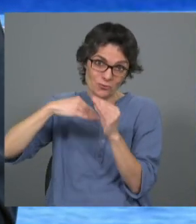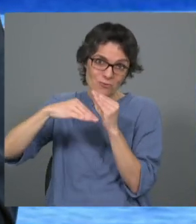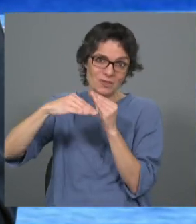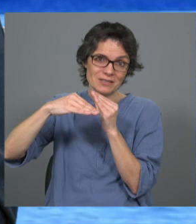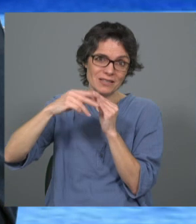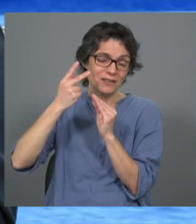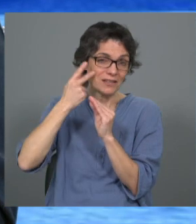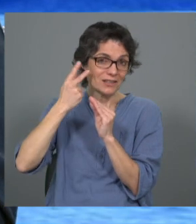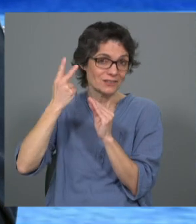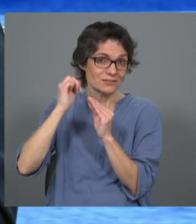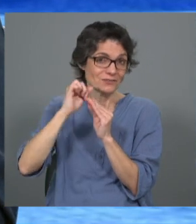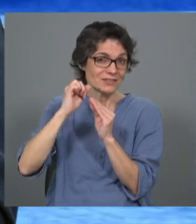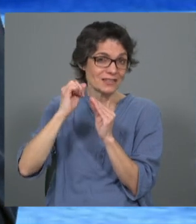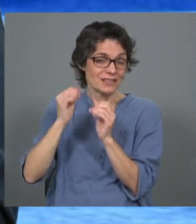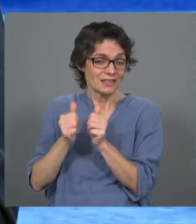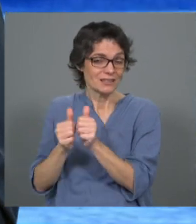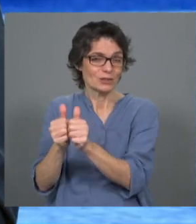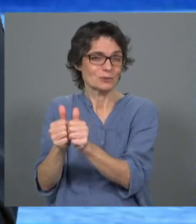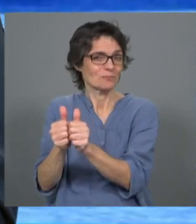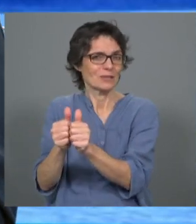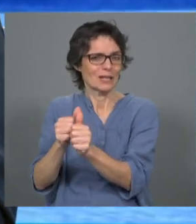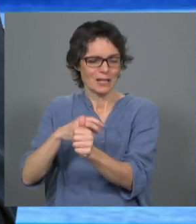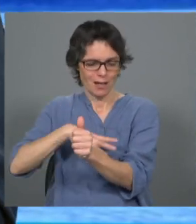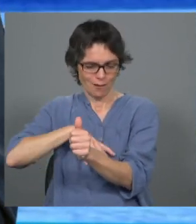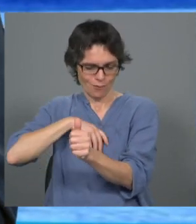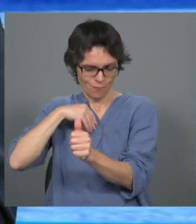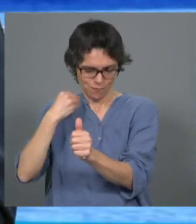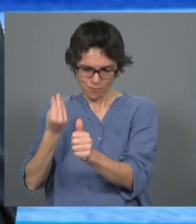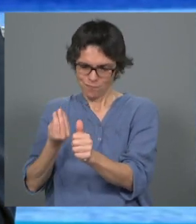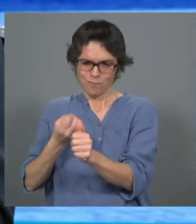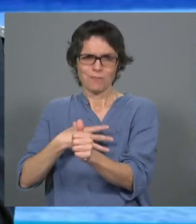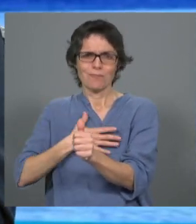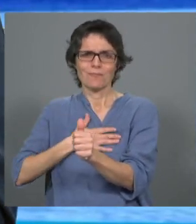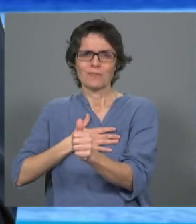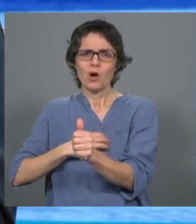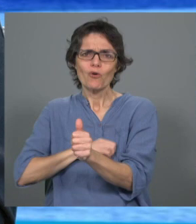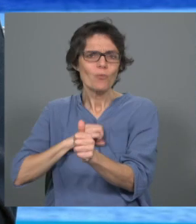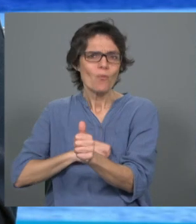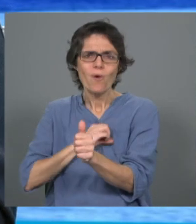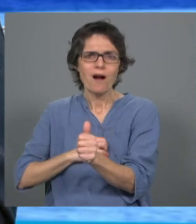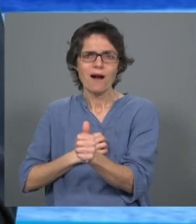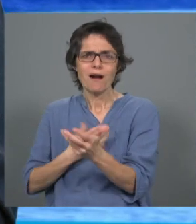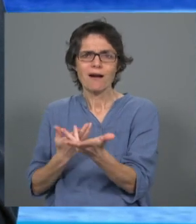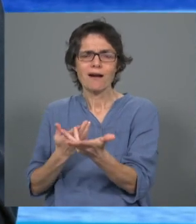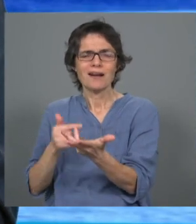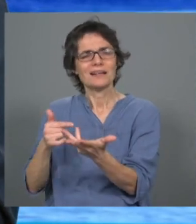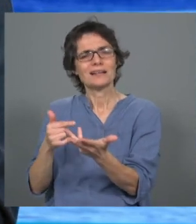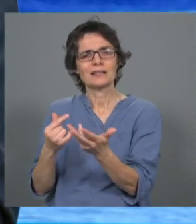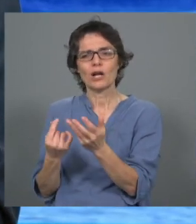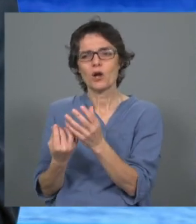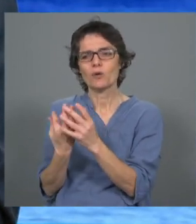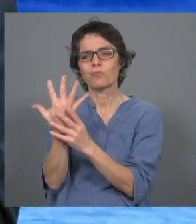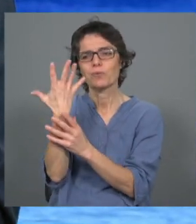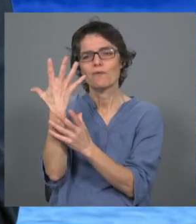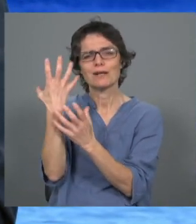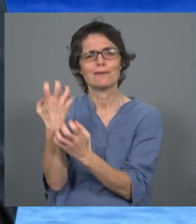vida de Cristo em si. E por isso torna-se um ramo seco. Não deixa de ser ramo, mas é seco sem vida. Por isso incapaz de dar este fruto